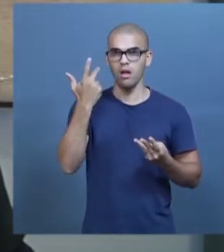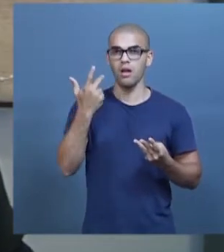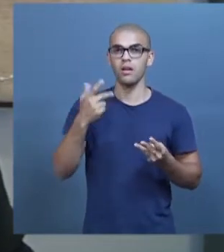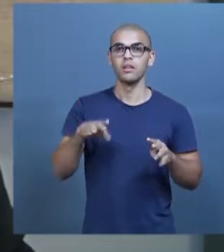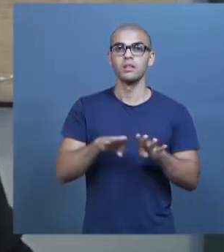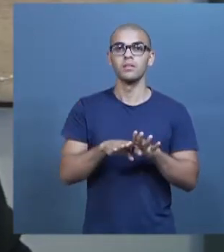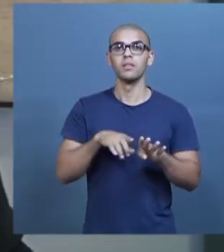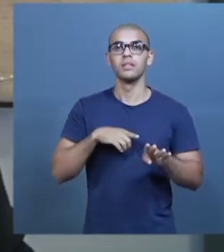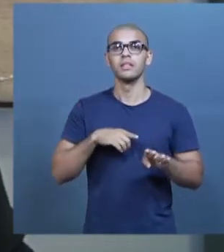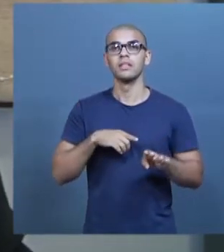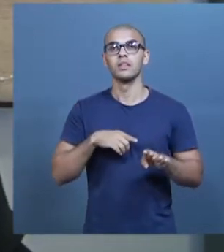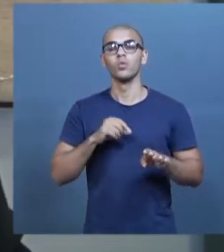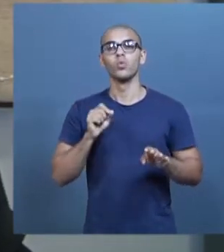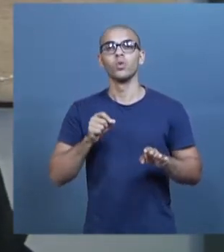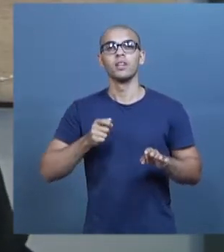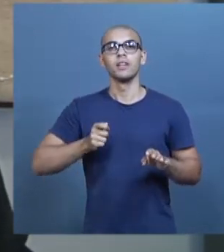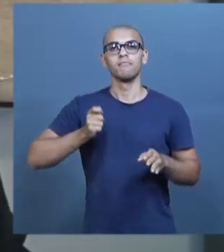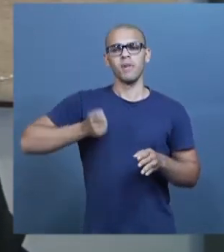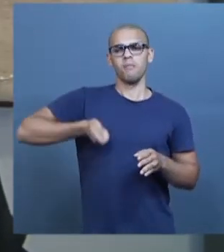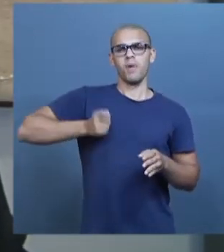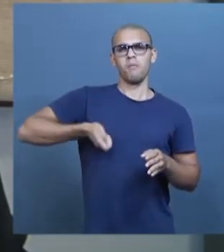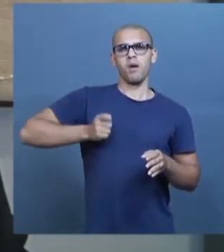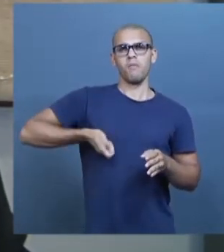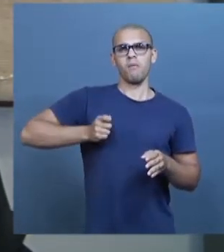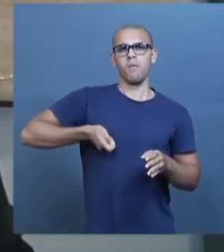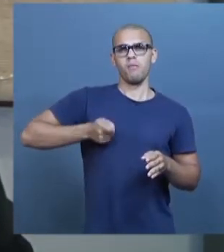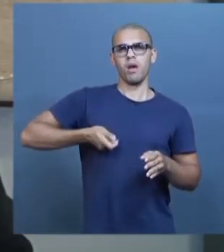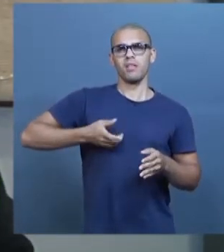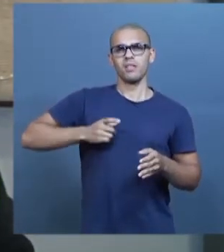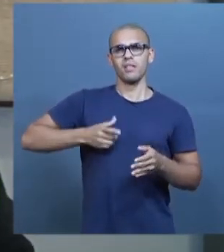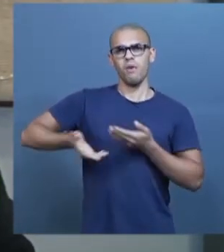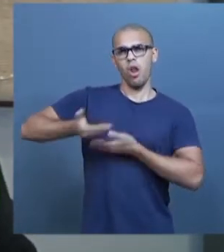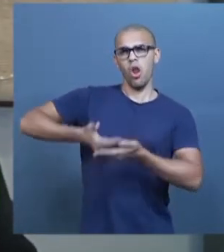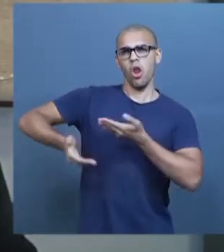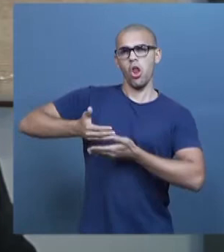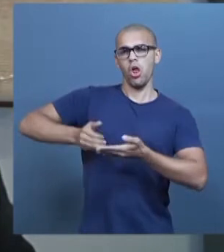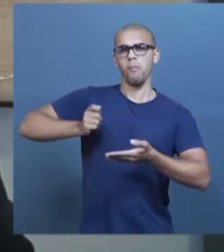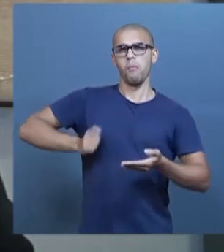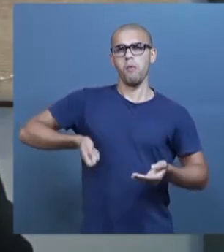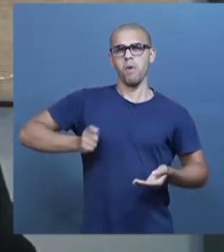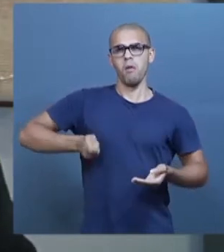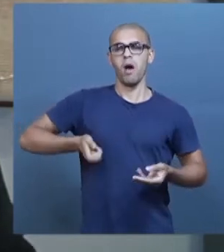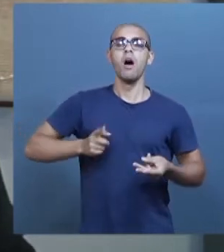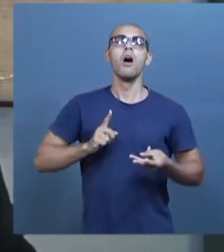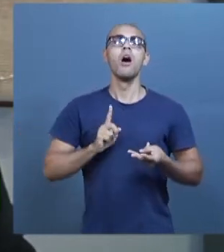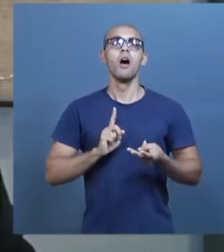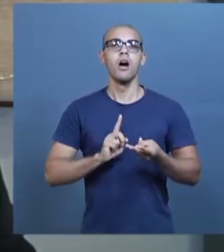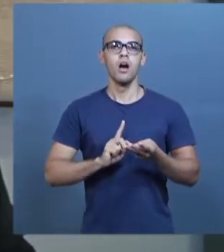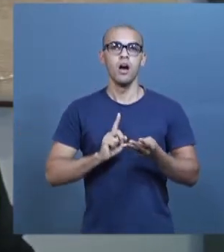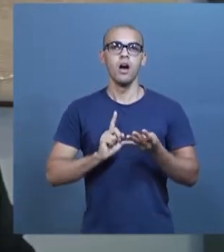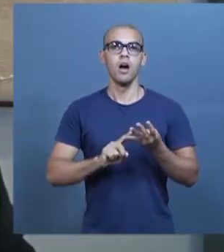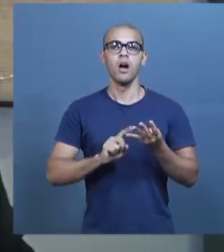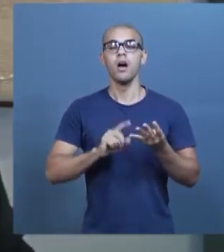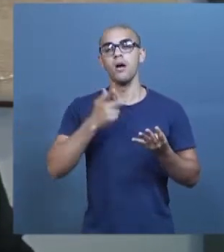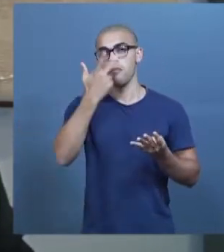movimentação na Bolsa de Valores, né, negociação na Bolsa de Valores, e para todo aquele